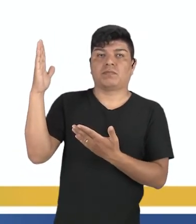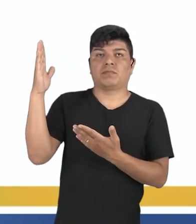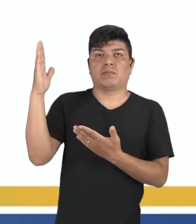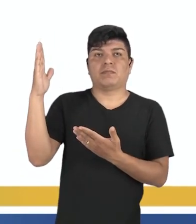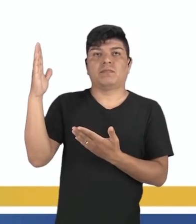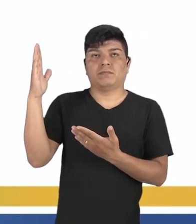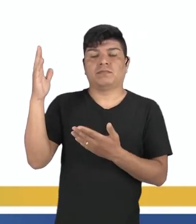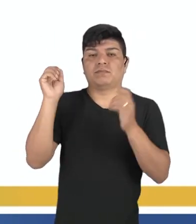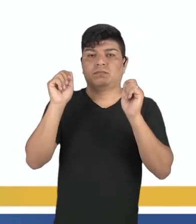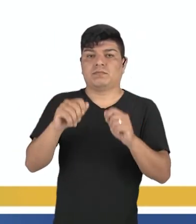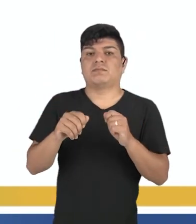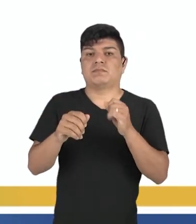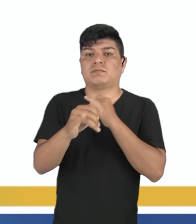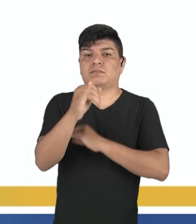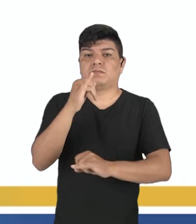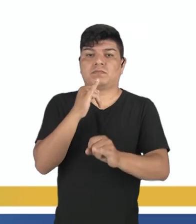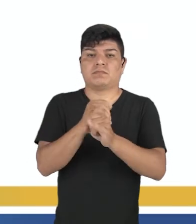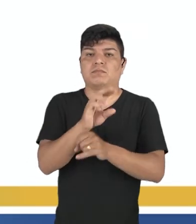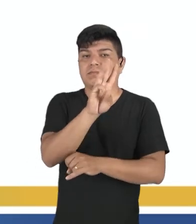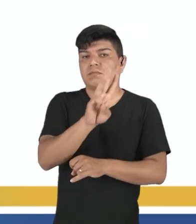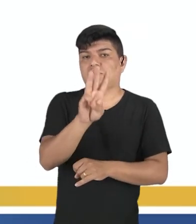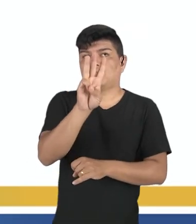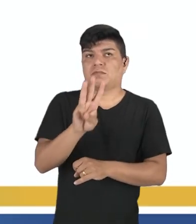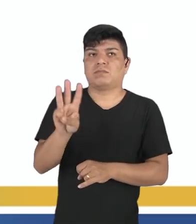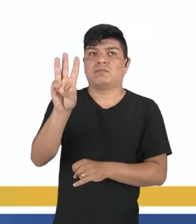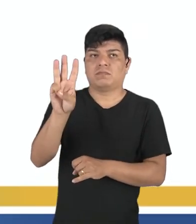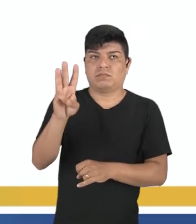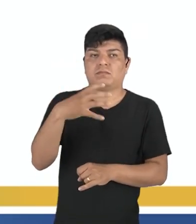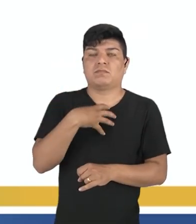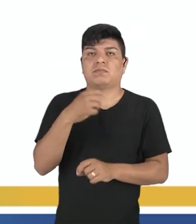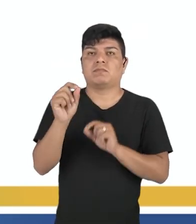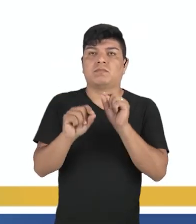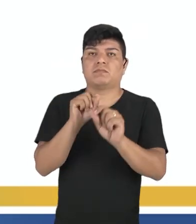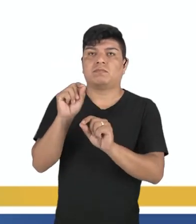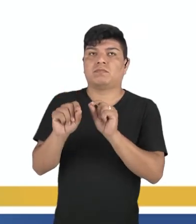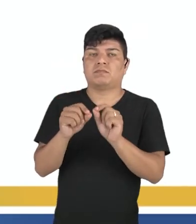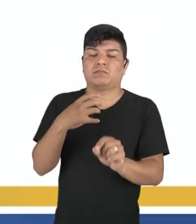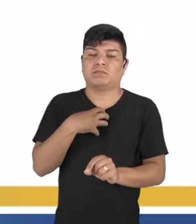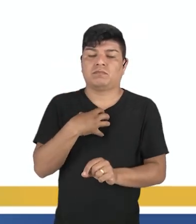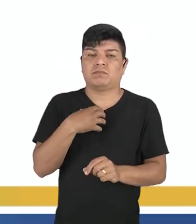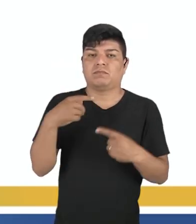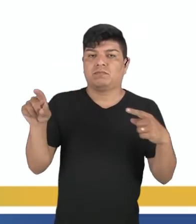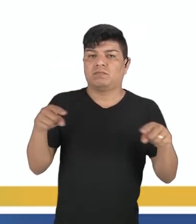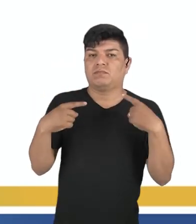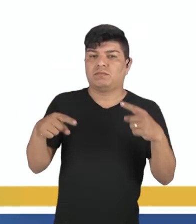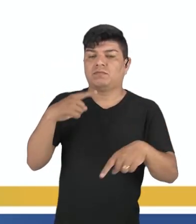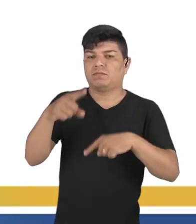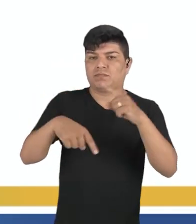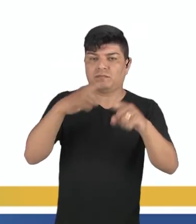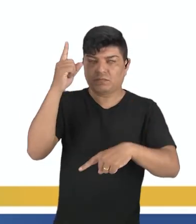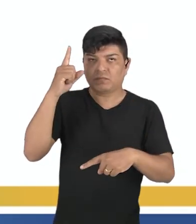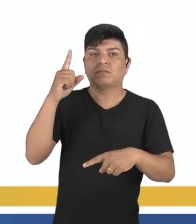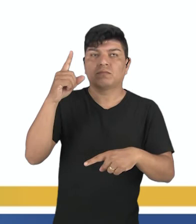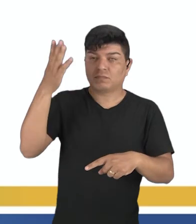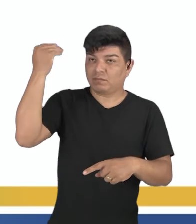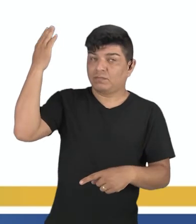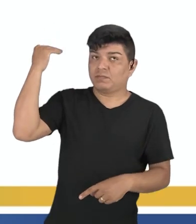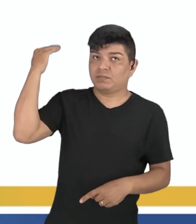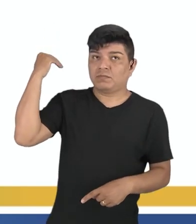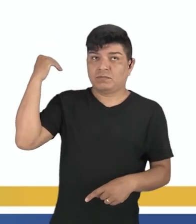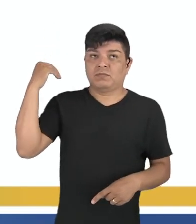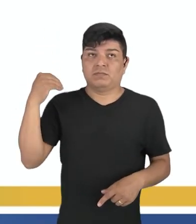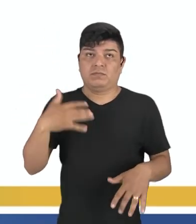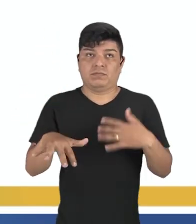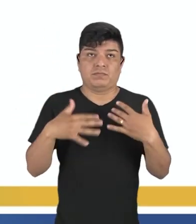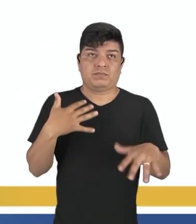vagalume.fm/MPB. Você pode acessar as músicas desse estilo, né, esse estilo musical que fizeram muito sucesso durante a época